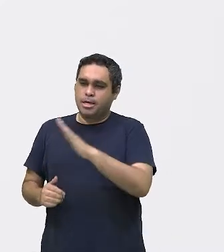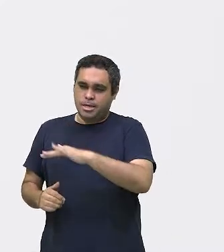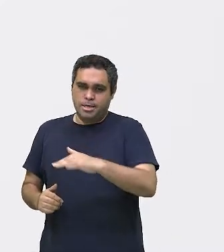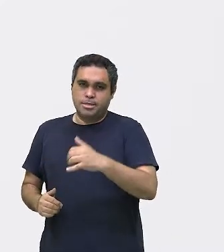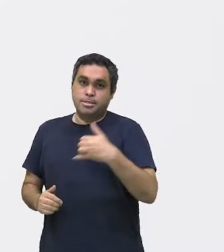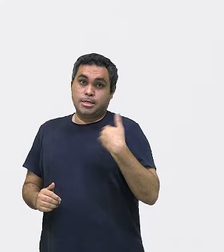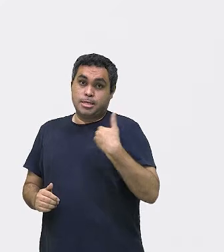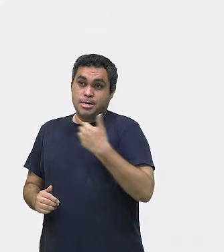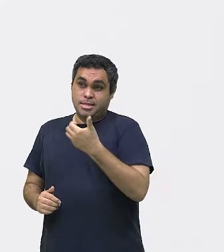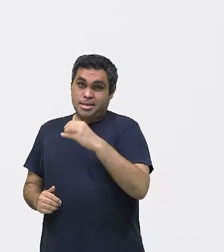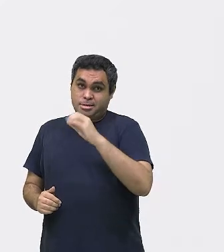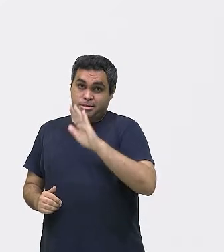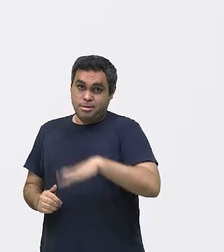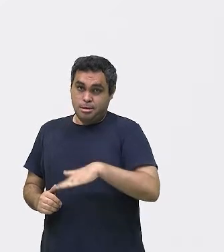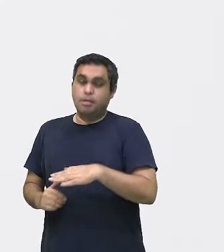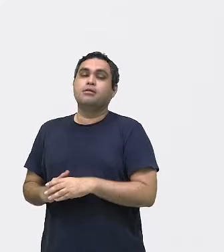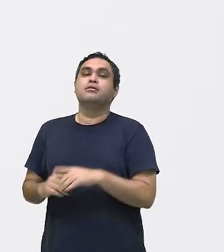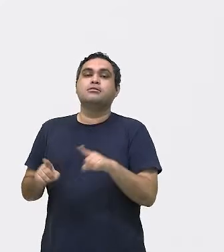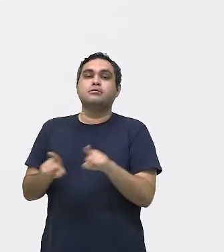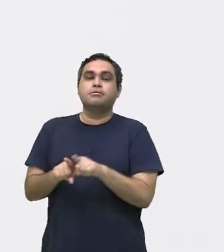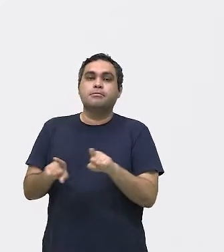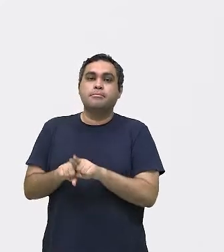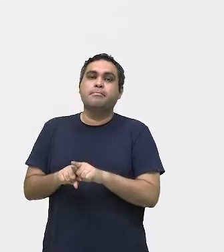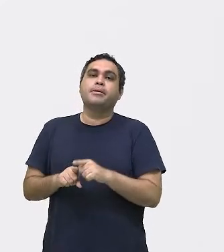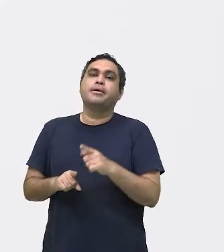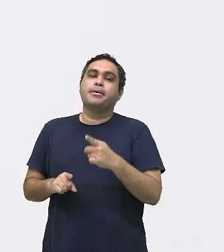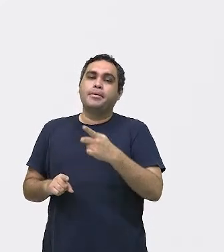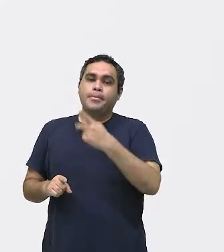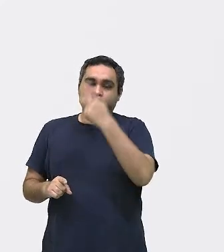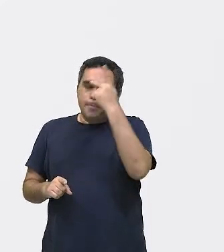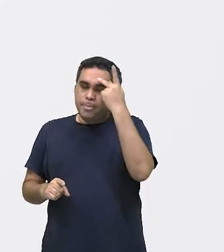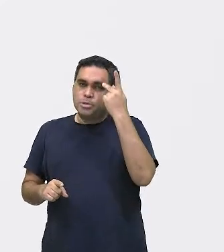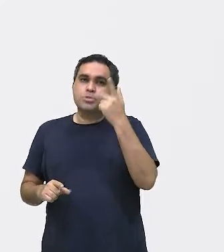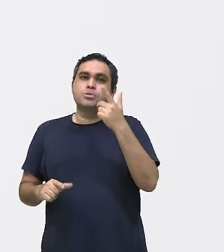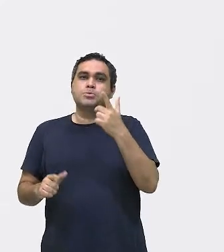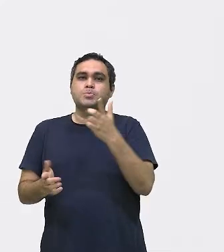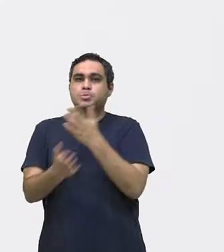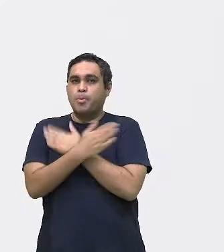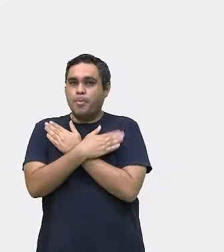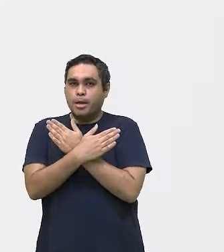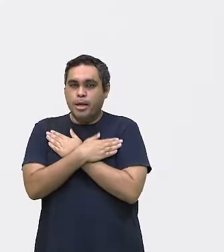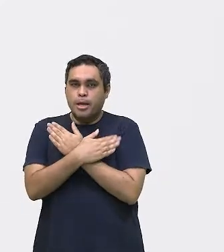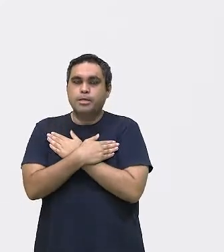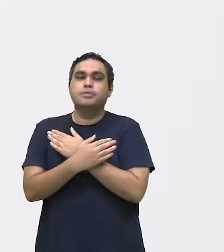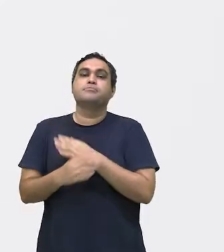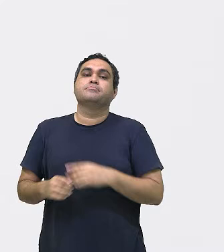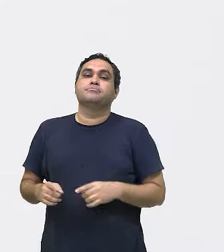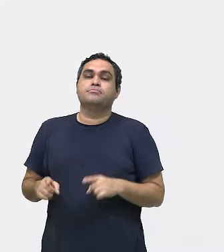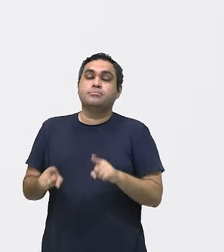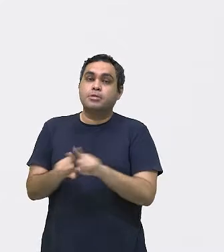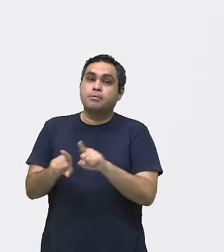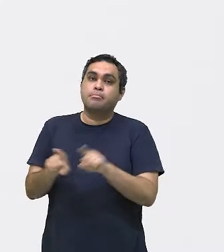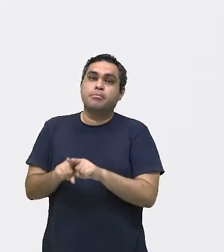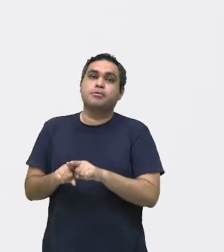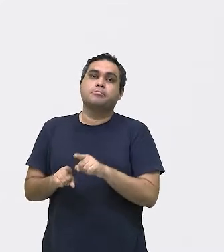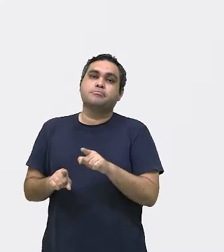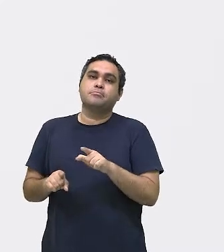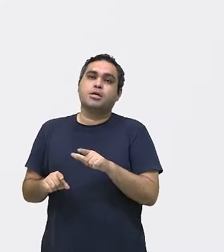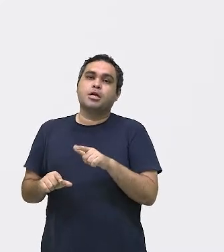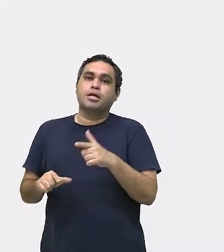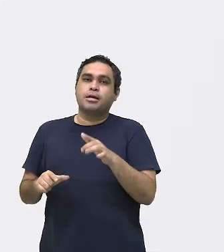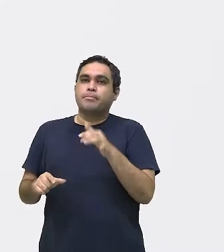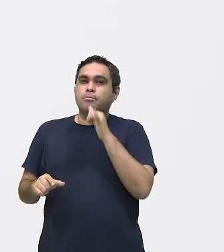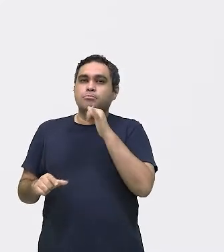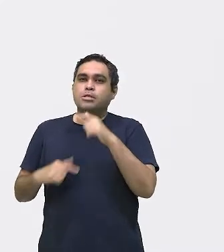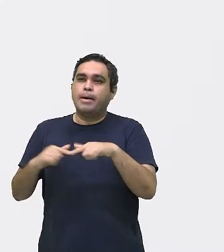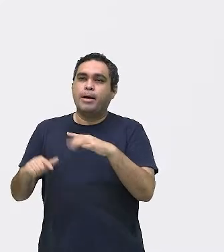também as pessoas que não estão aí inseridas no mercado de trabalho e também que não estão ali dentro de algum desses setores